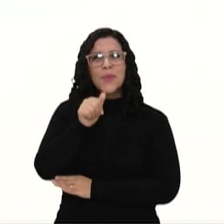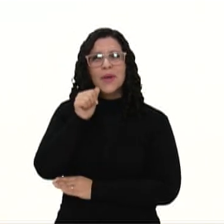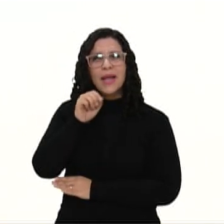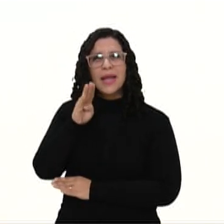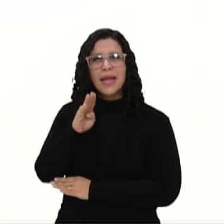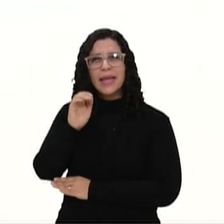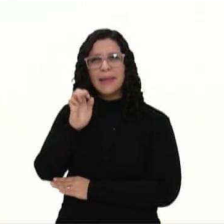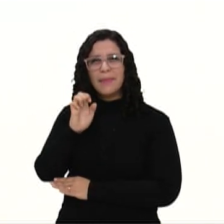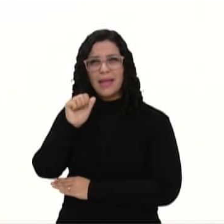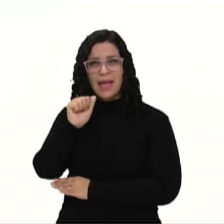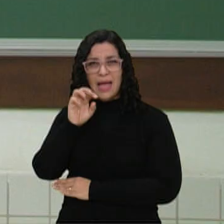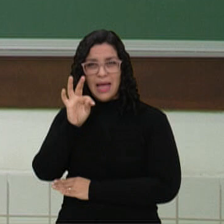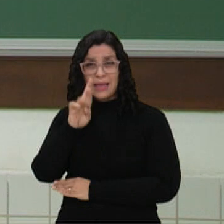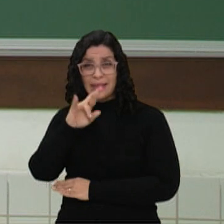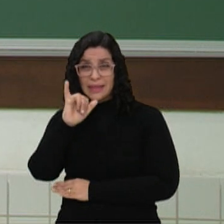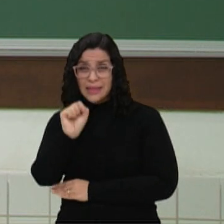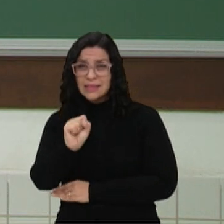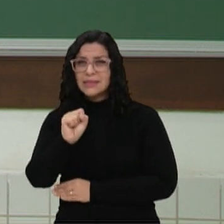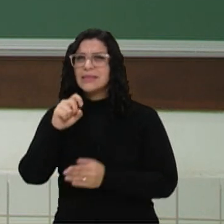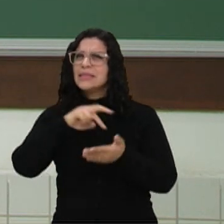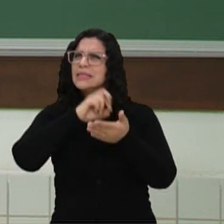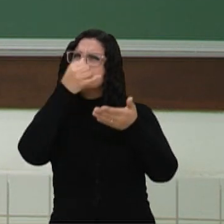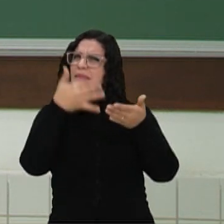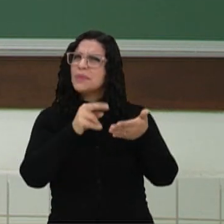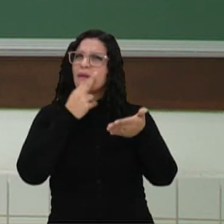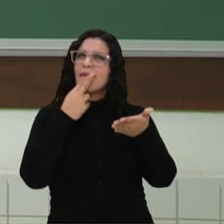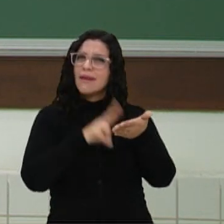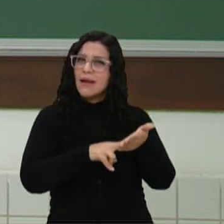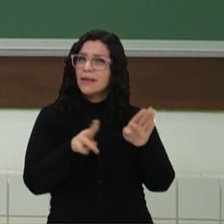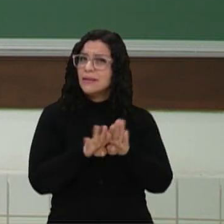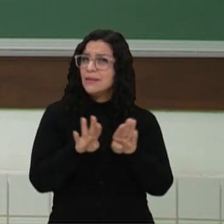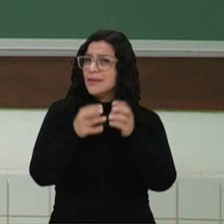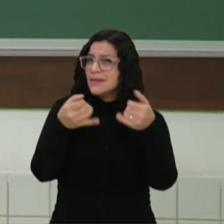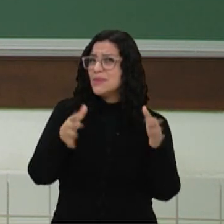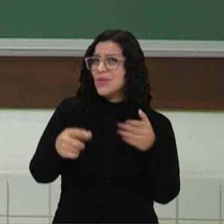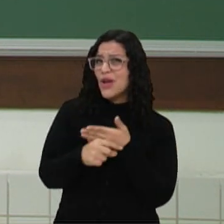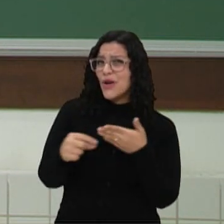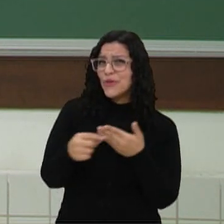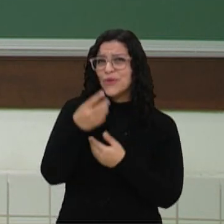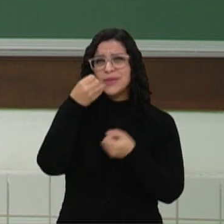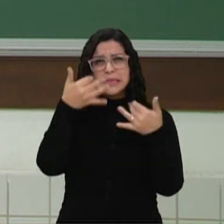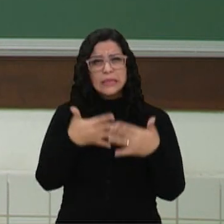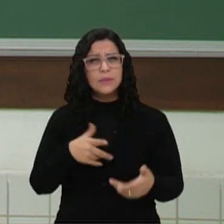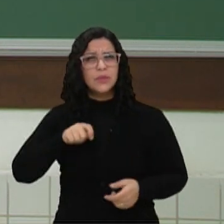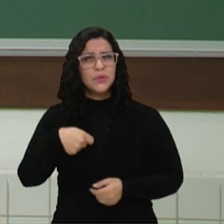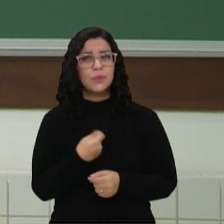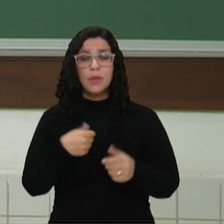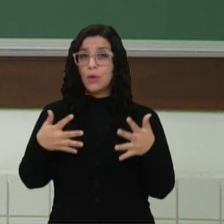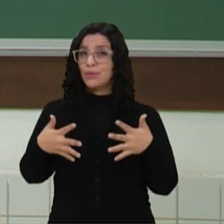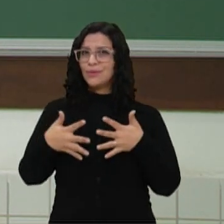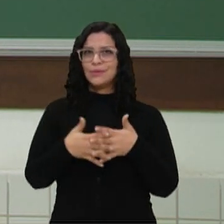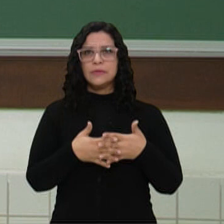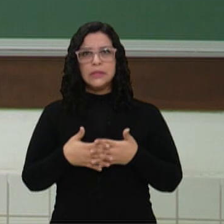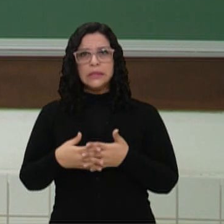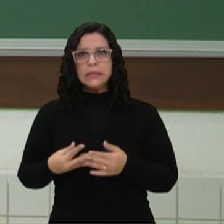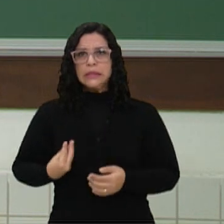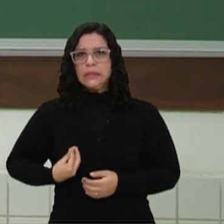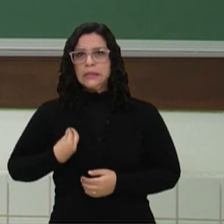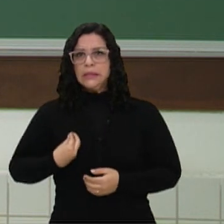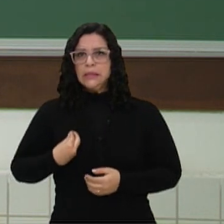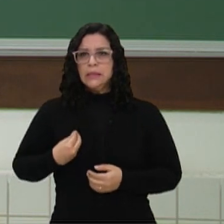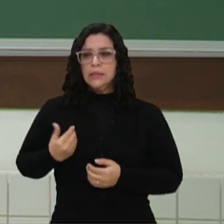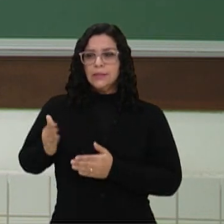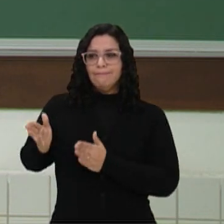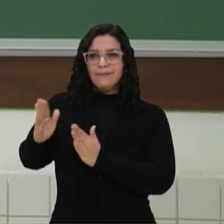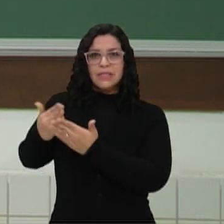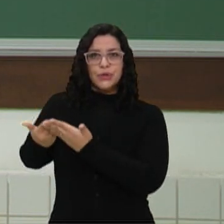sua carta a um jovem estudante. Ela fala sobre toda aquela questão que já vimos, sobre os conflitos da vida do estudante